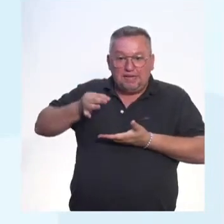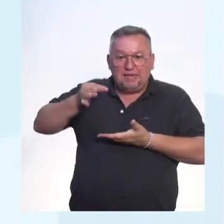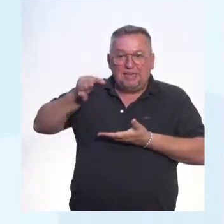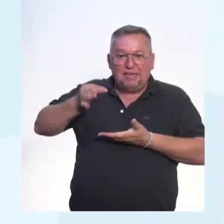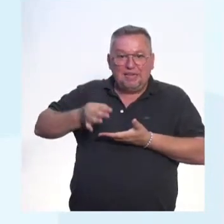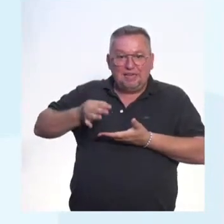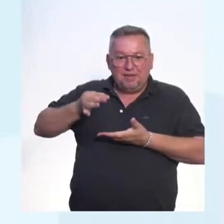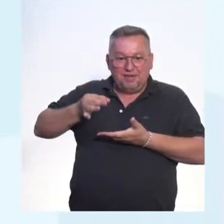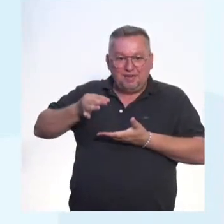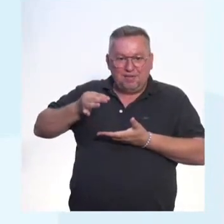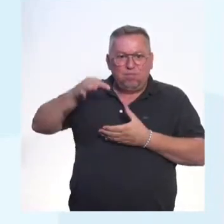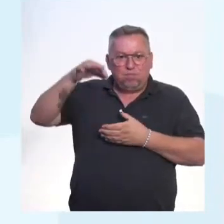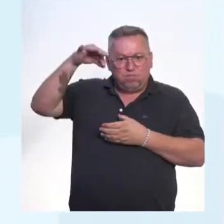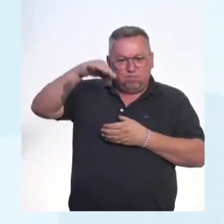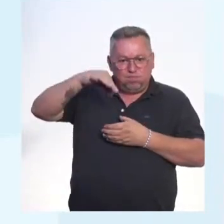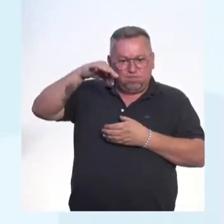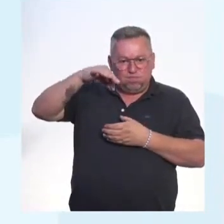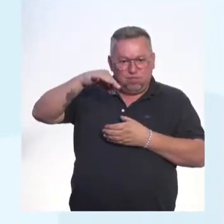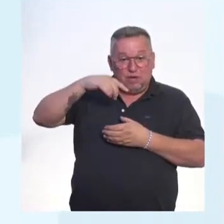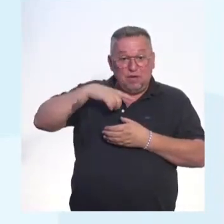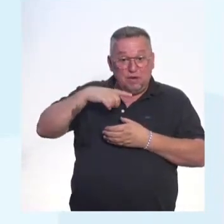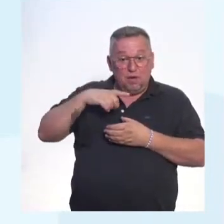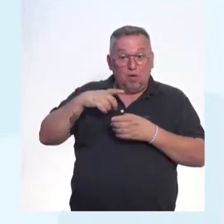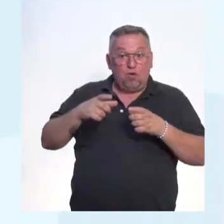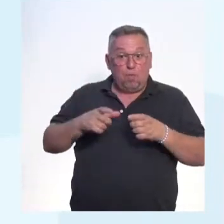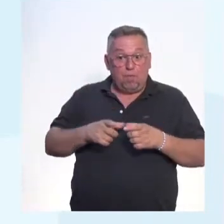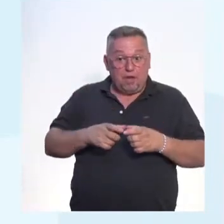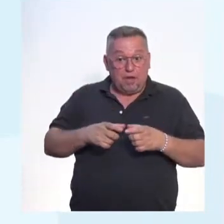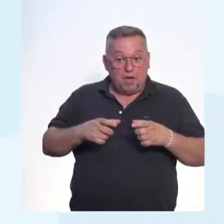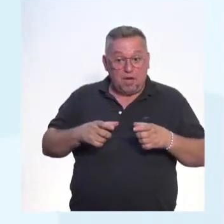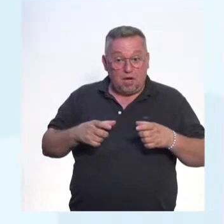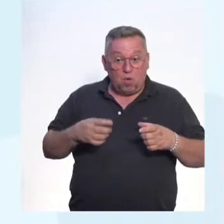xícaras de chá, 4 tipos de